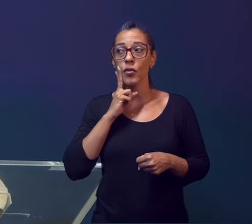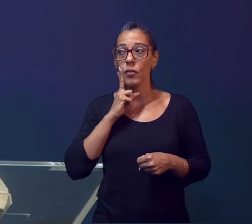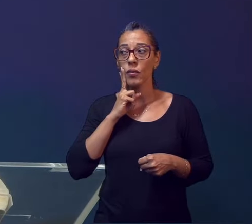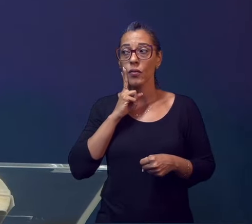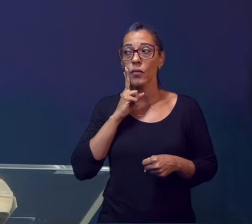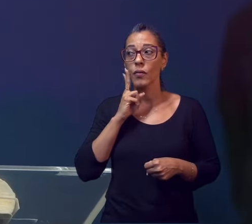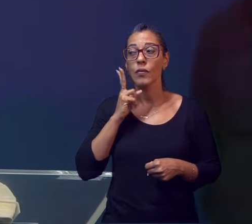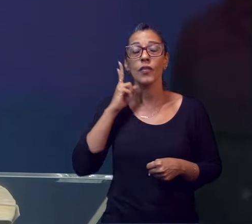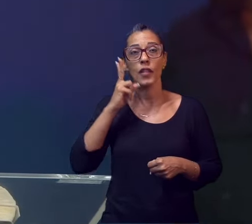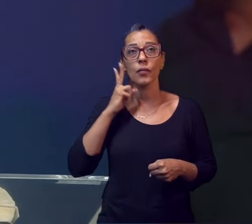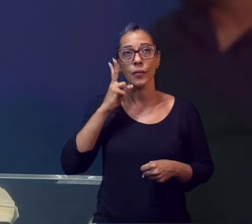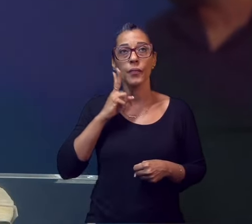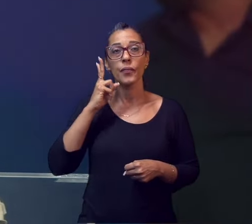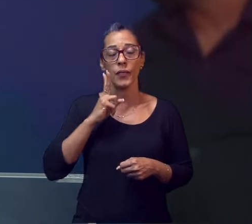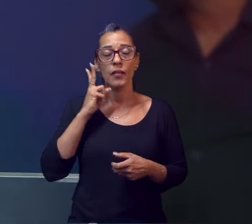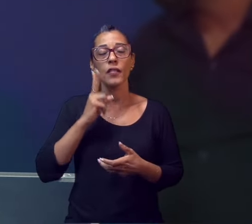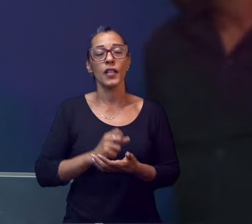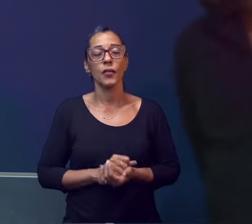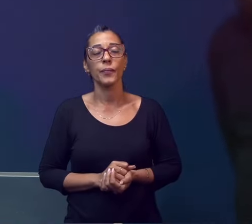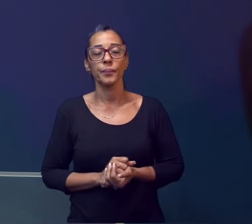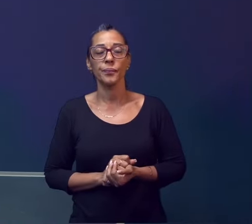gratidão a Deus